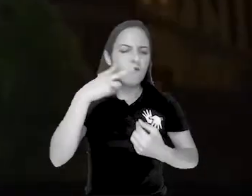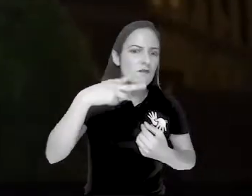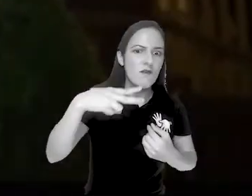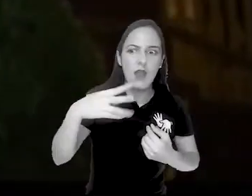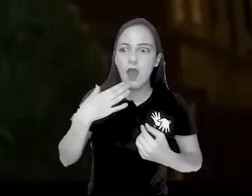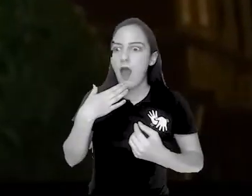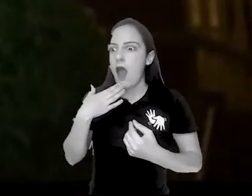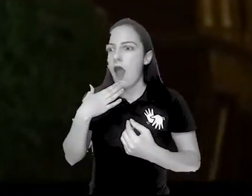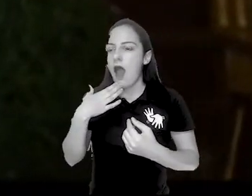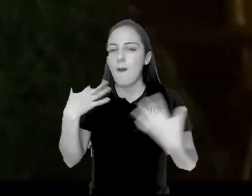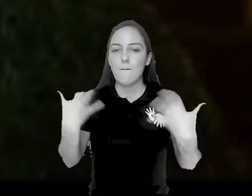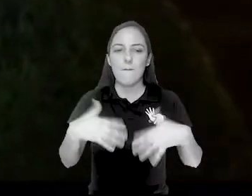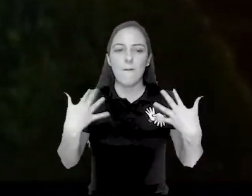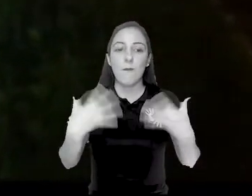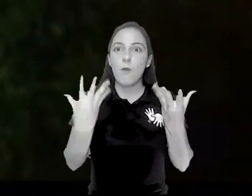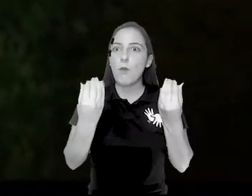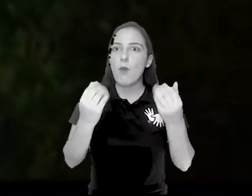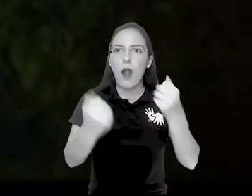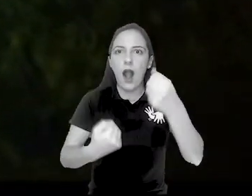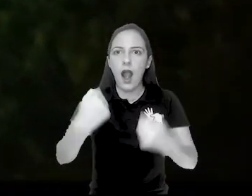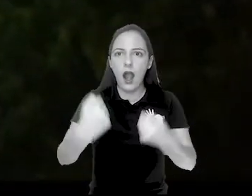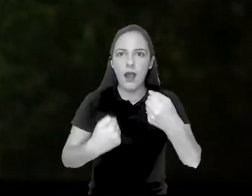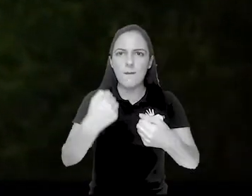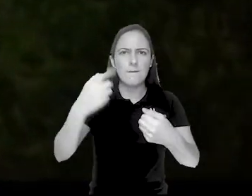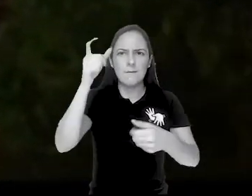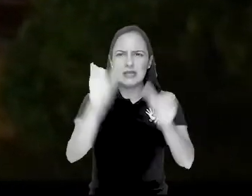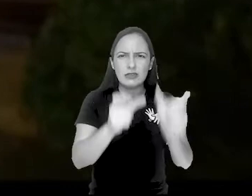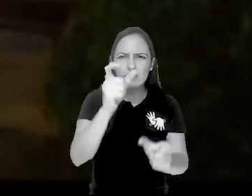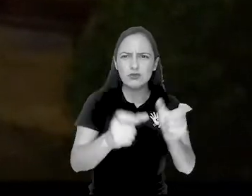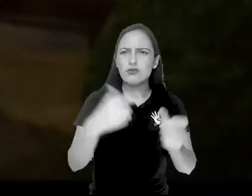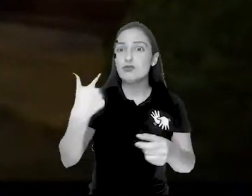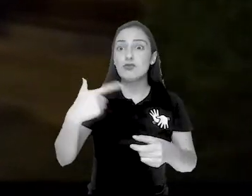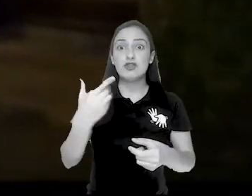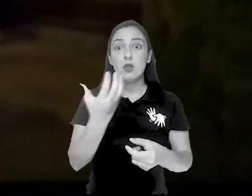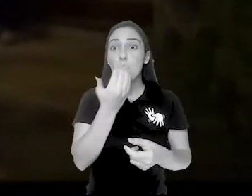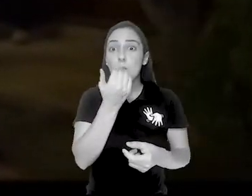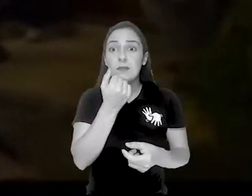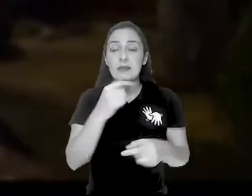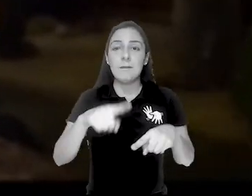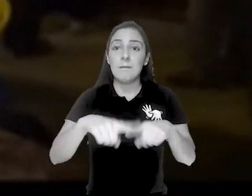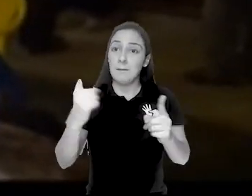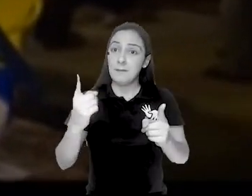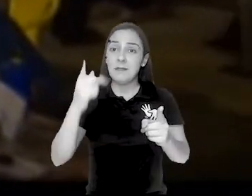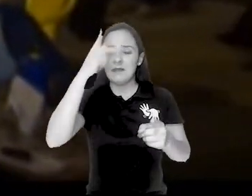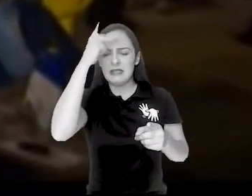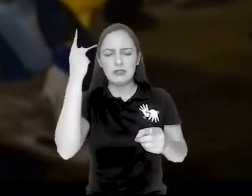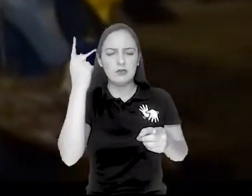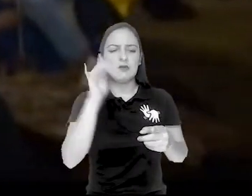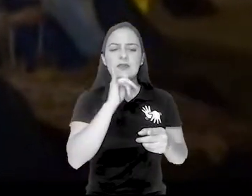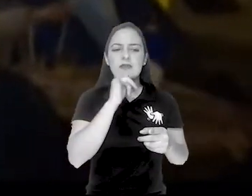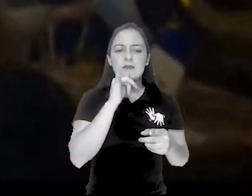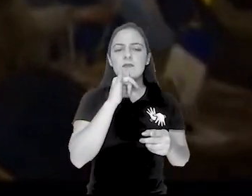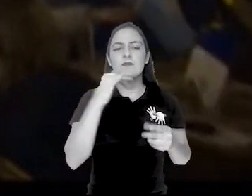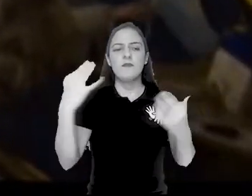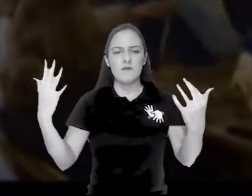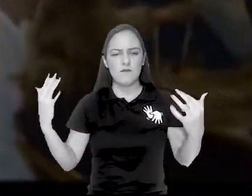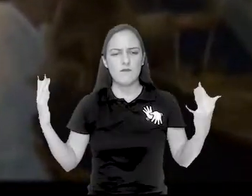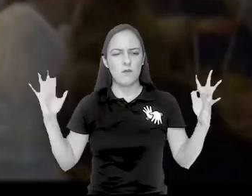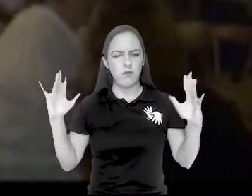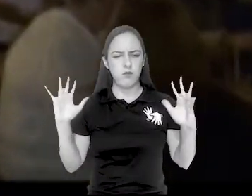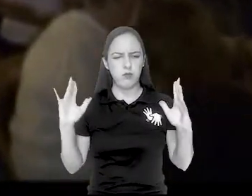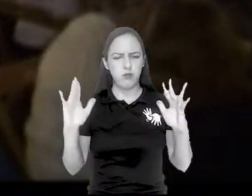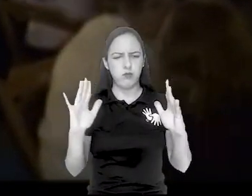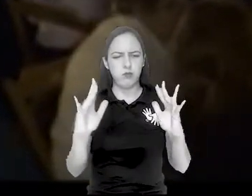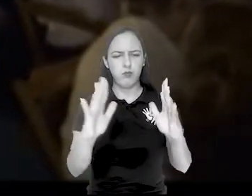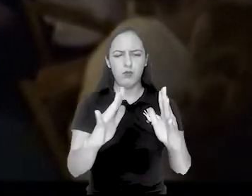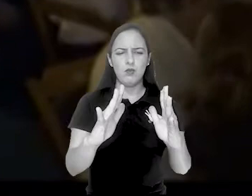falei assim, meu Deus, como é que vai ser? Não tem comida. Só que as pessoas curtiram, saíram dali, vieram para os restaurantes Cataguases, Leopoldina, mas